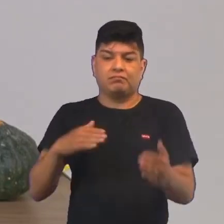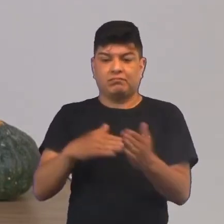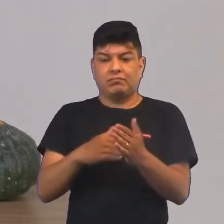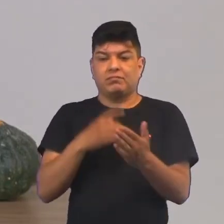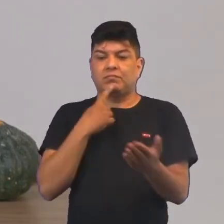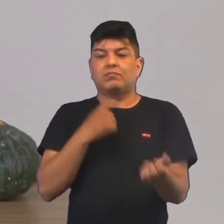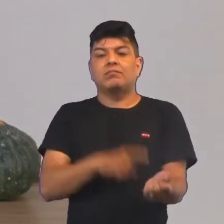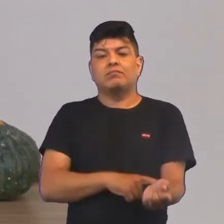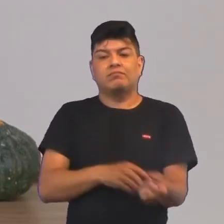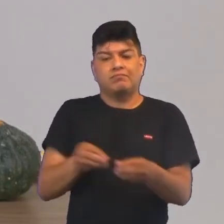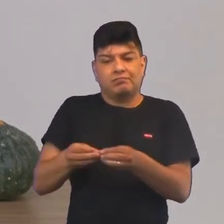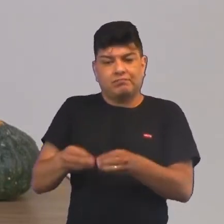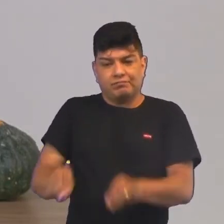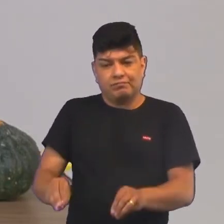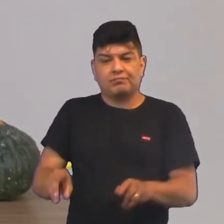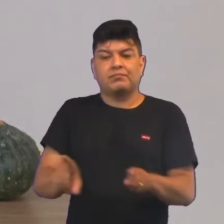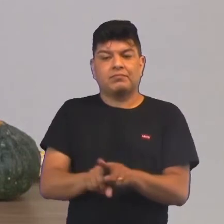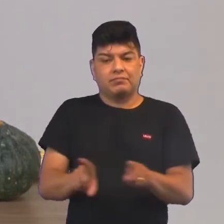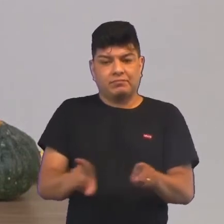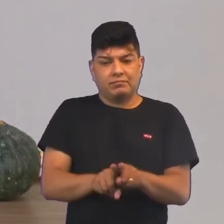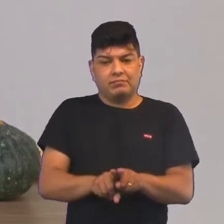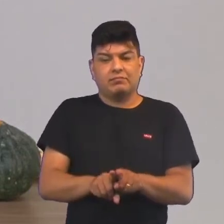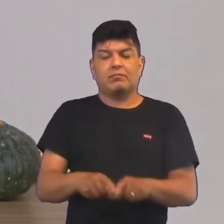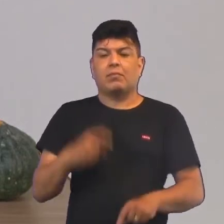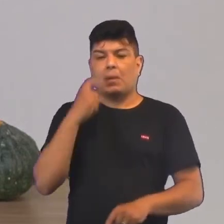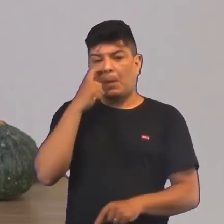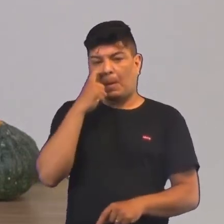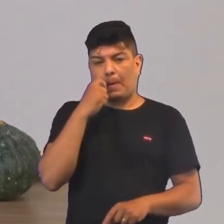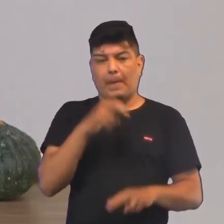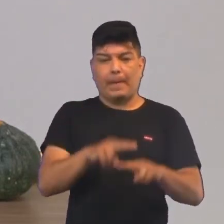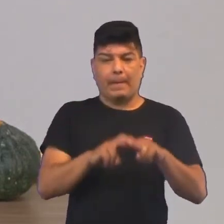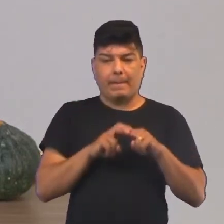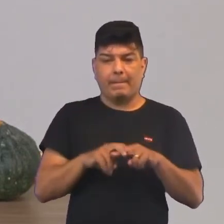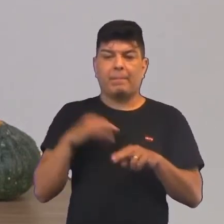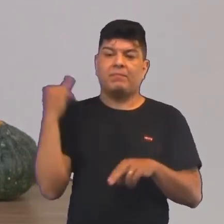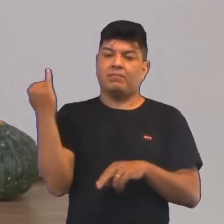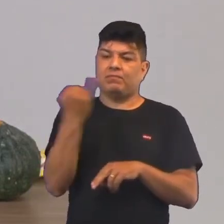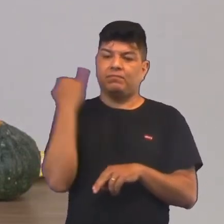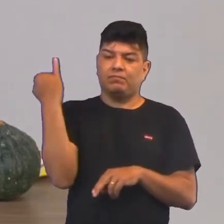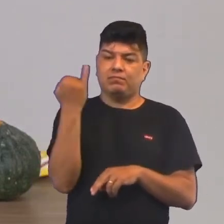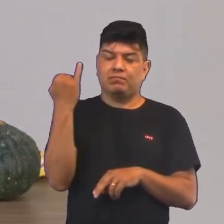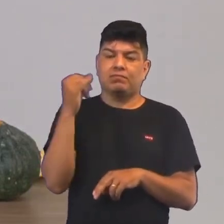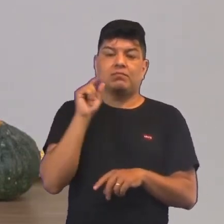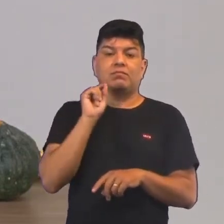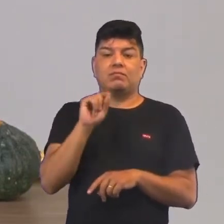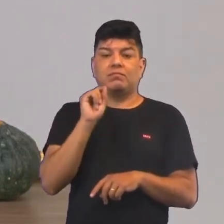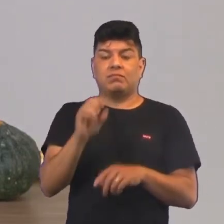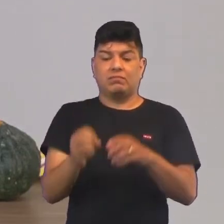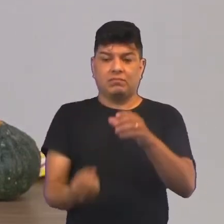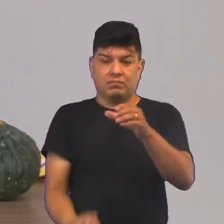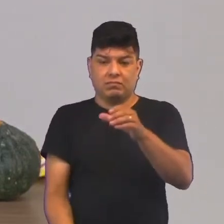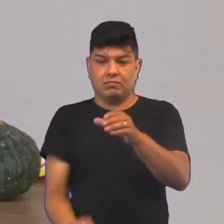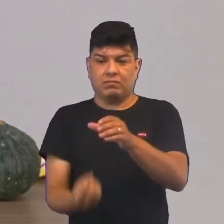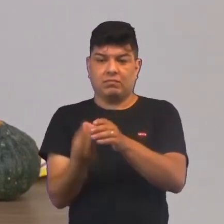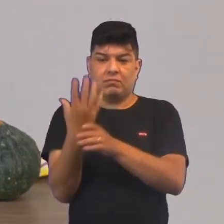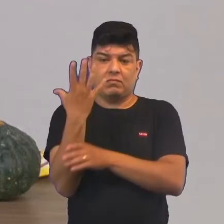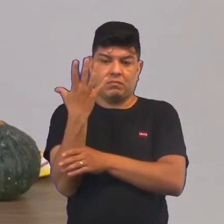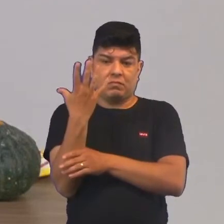o sangue. Então, é prejudicial também à nossa saúde. Então, é importante o quê? Dar origem,